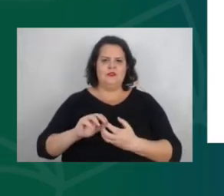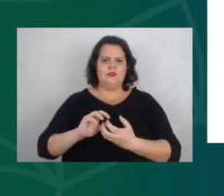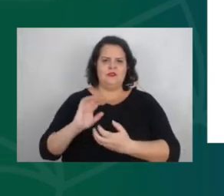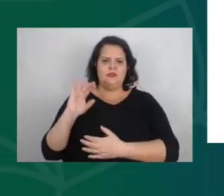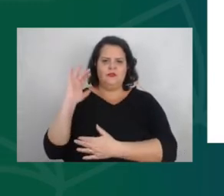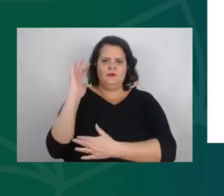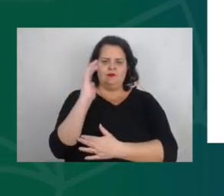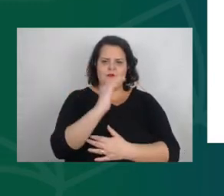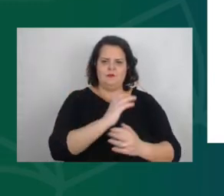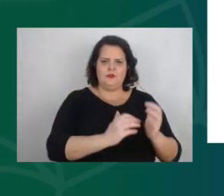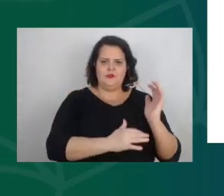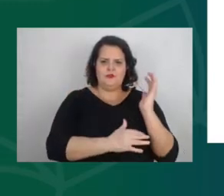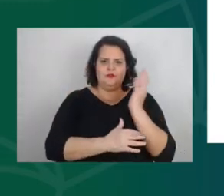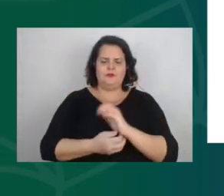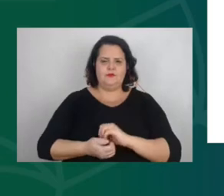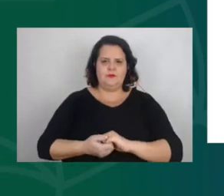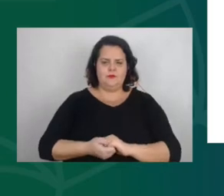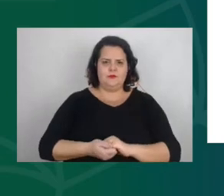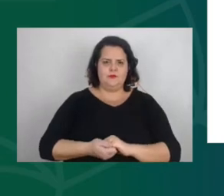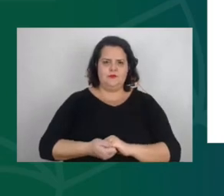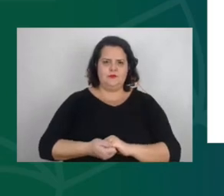ou não o